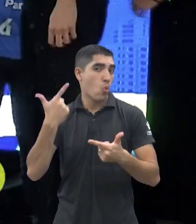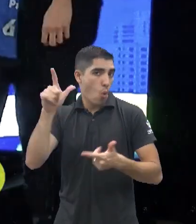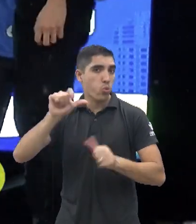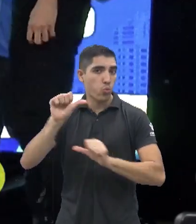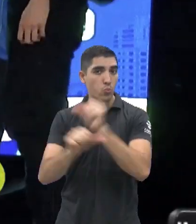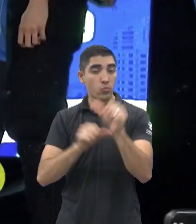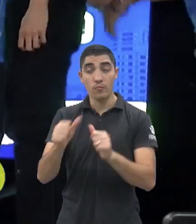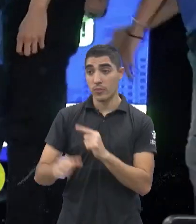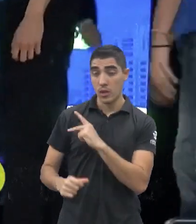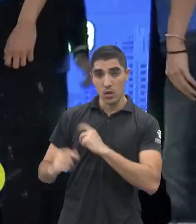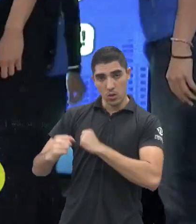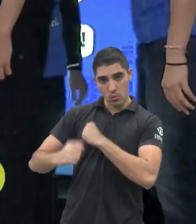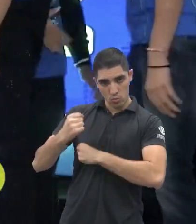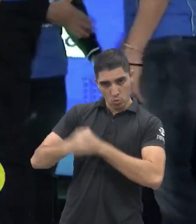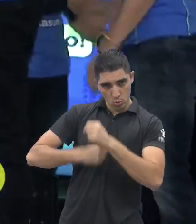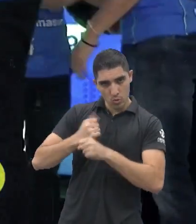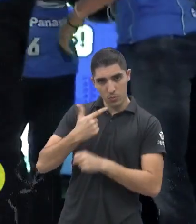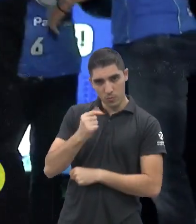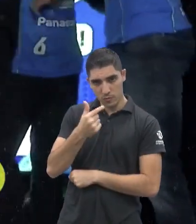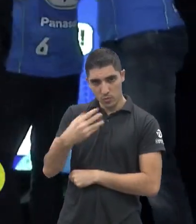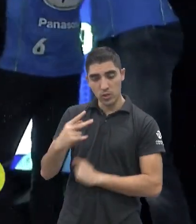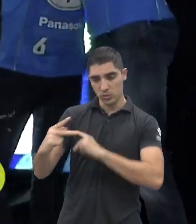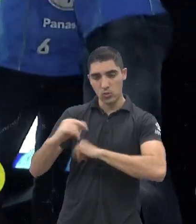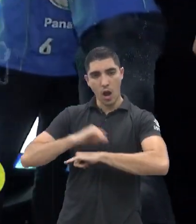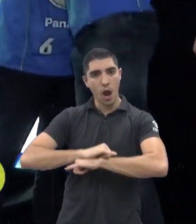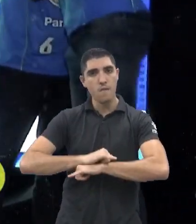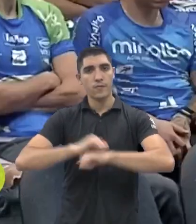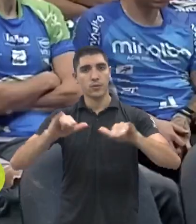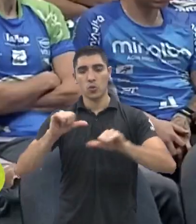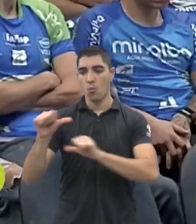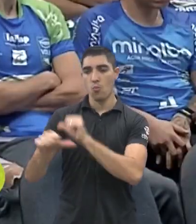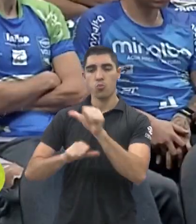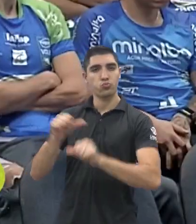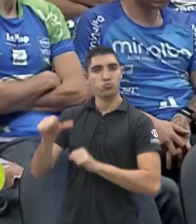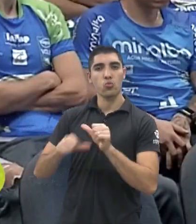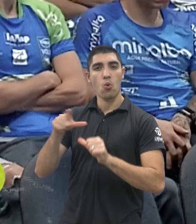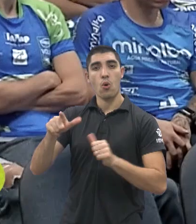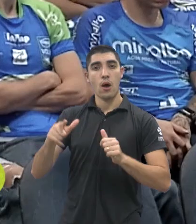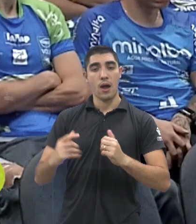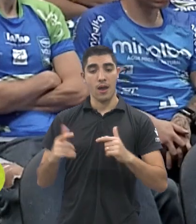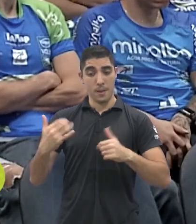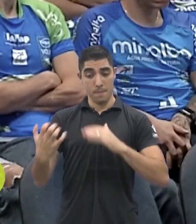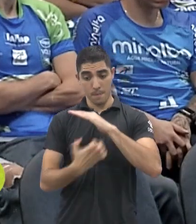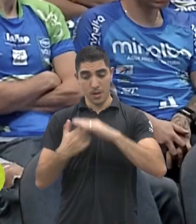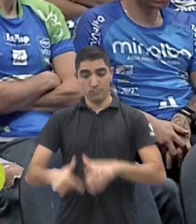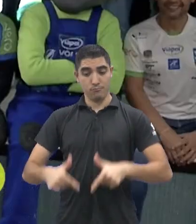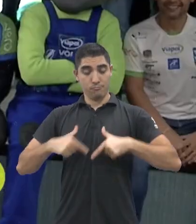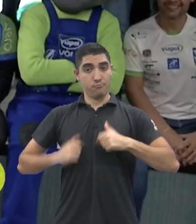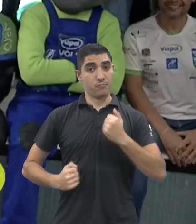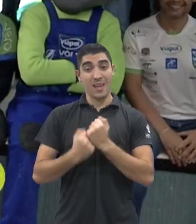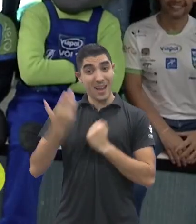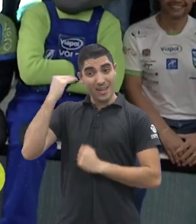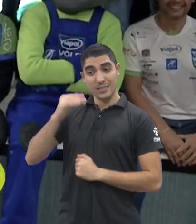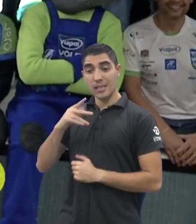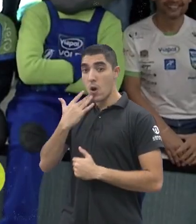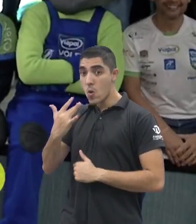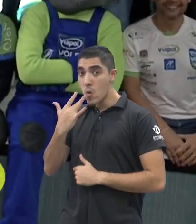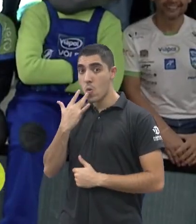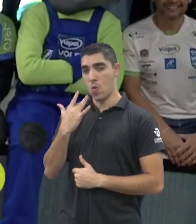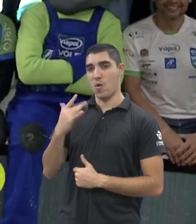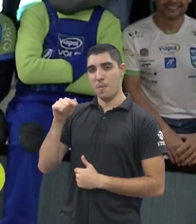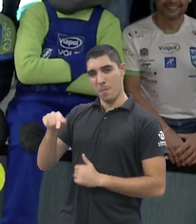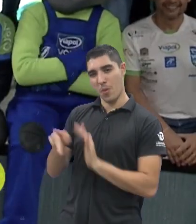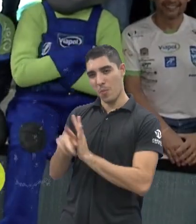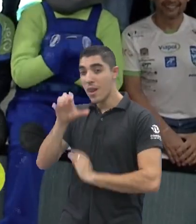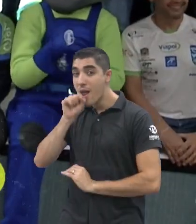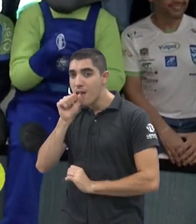a troca do seu patrocínio master. A cor laranja deu espaço para o azul e o verde em seu novo uniforme. O